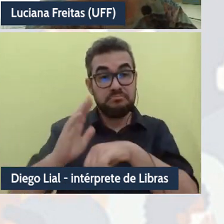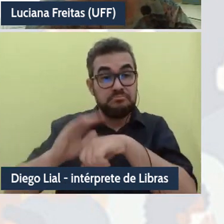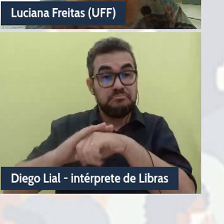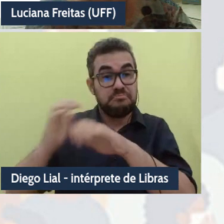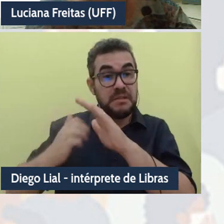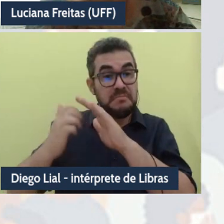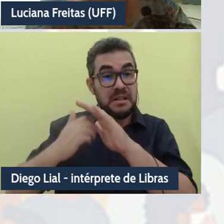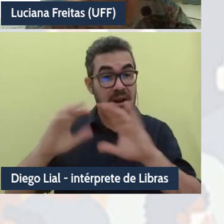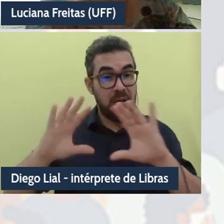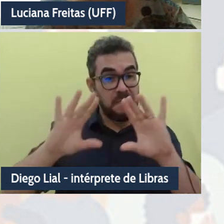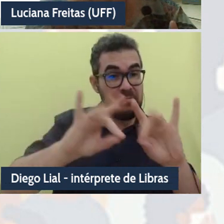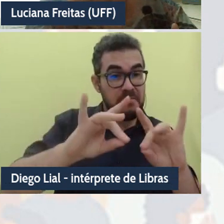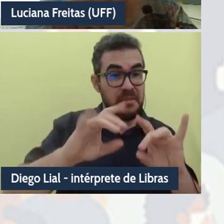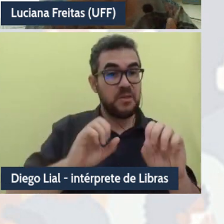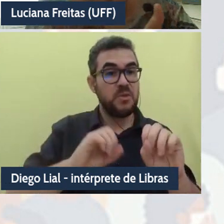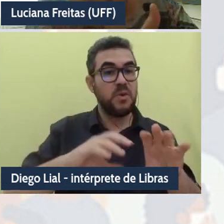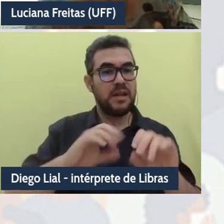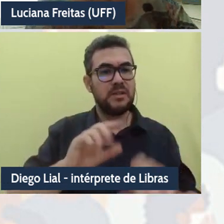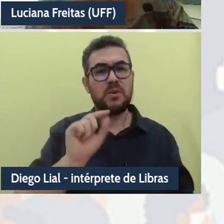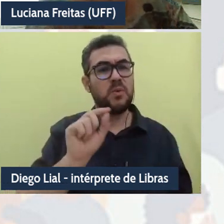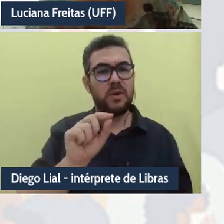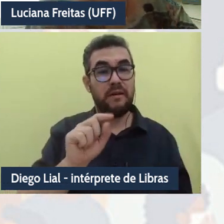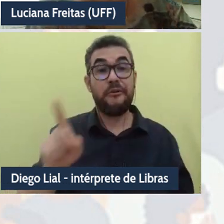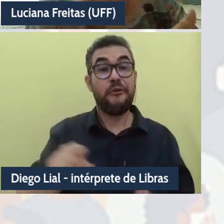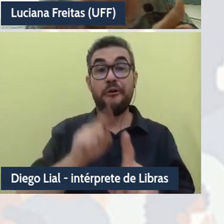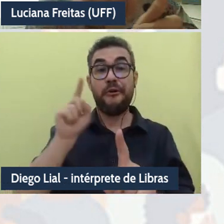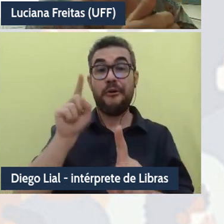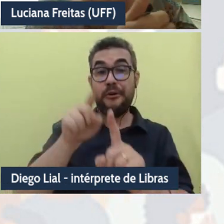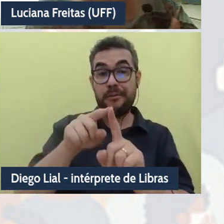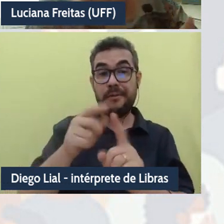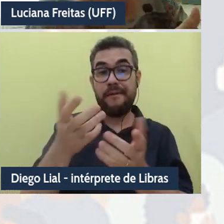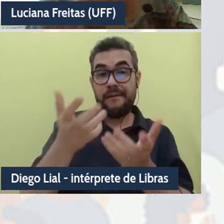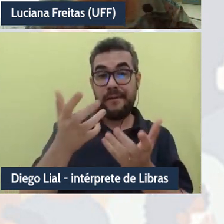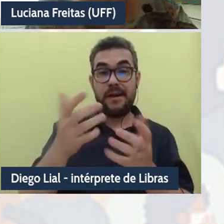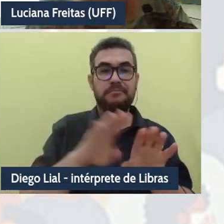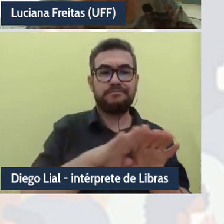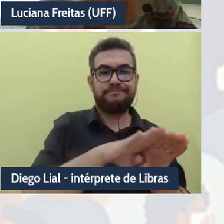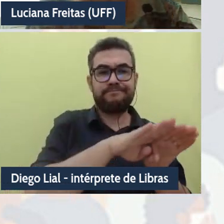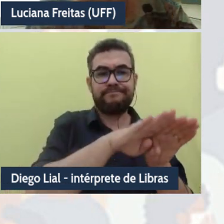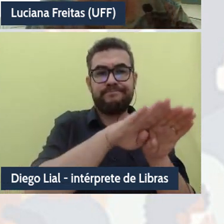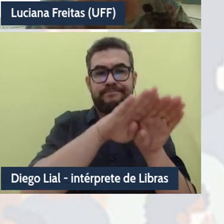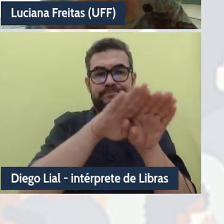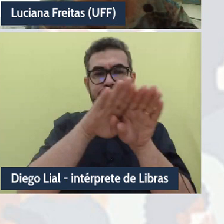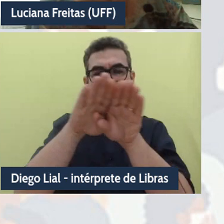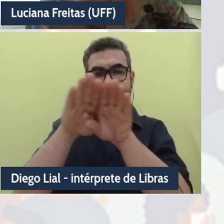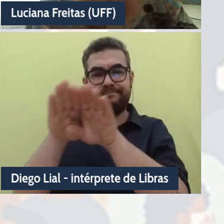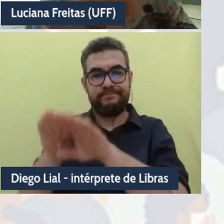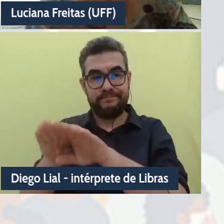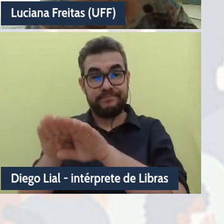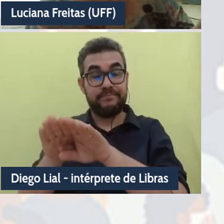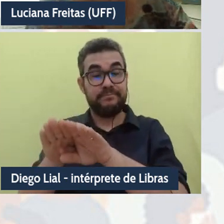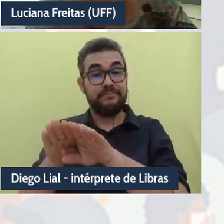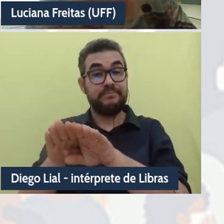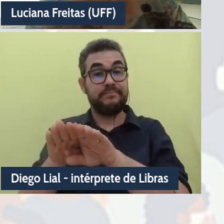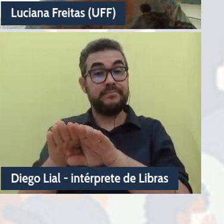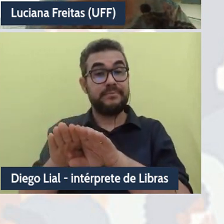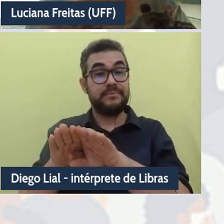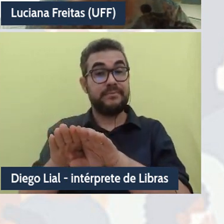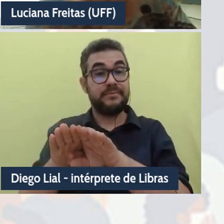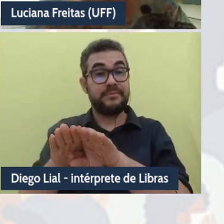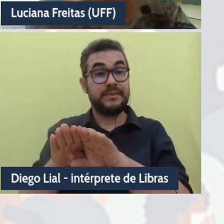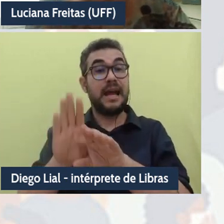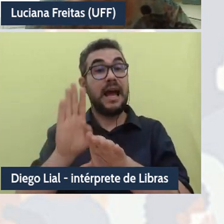Currículo Nacional, como chama o Apple, que passa depois, essa padronização, ela passa a